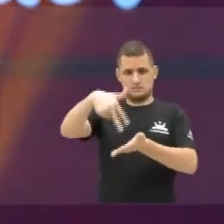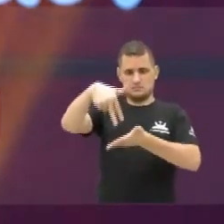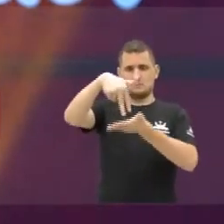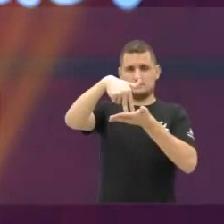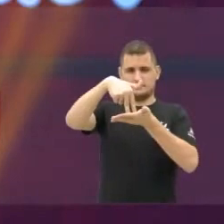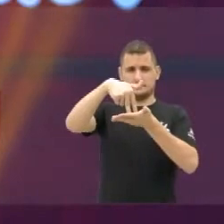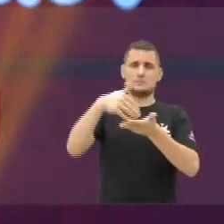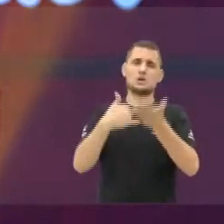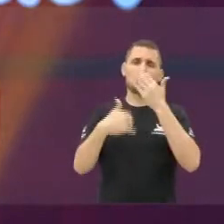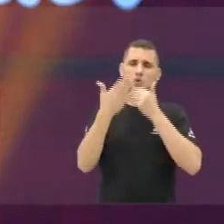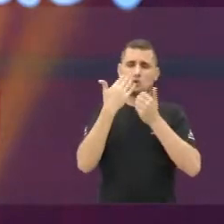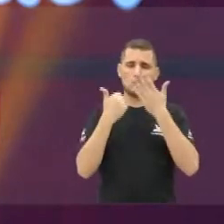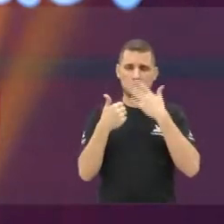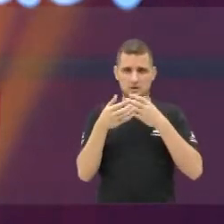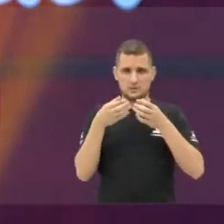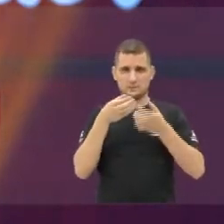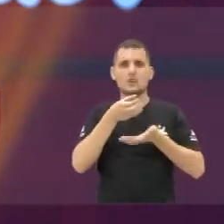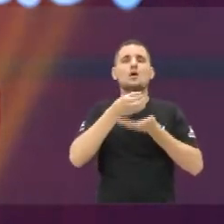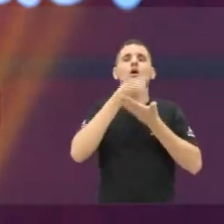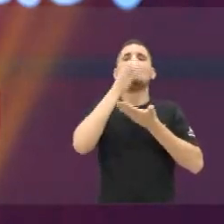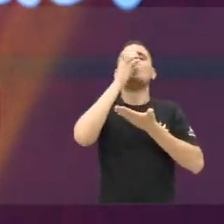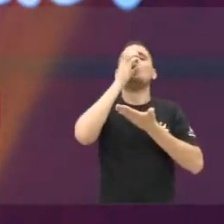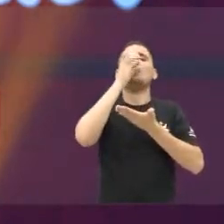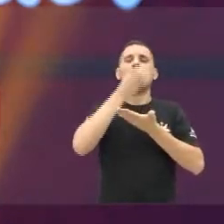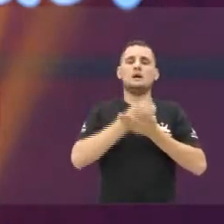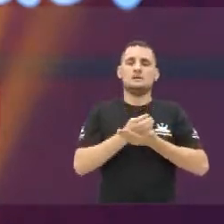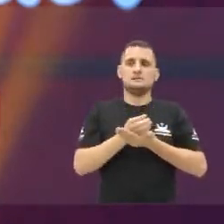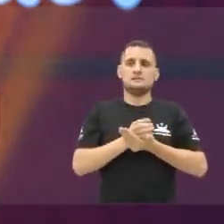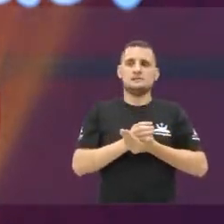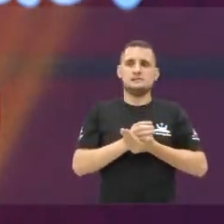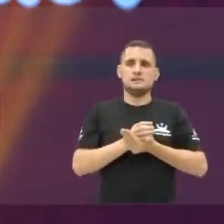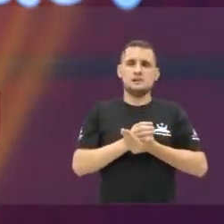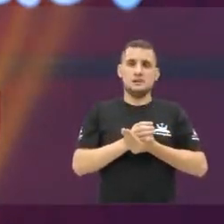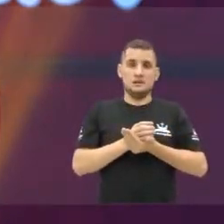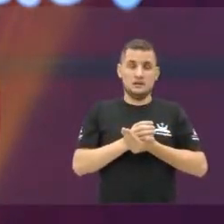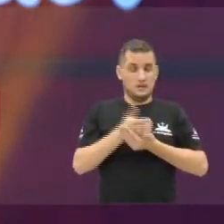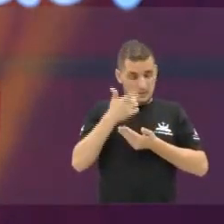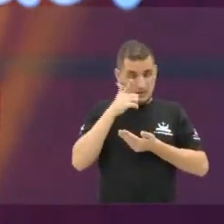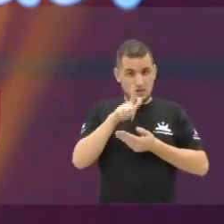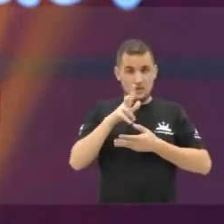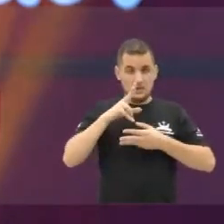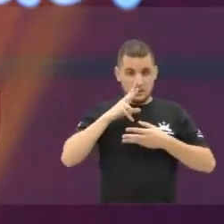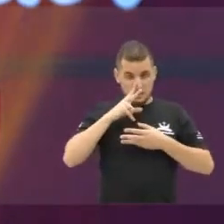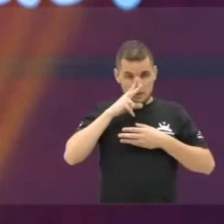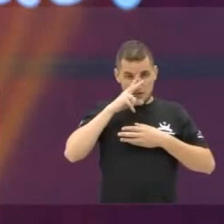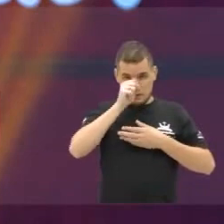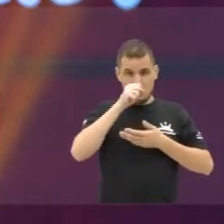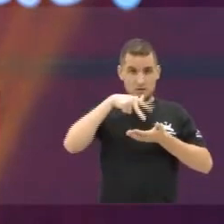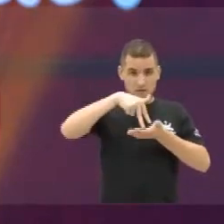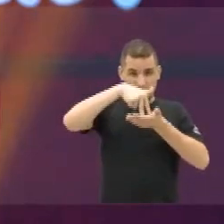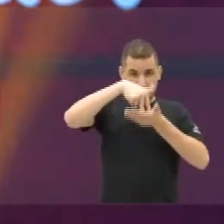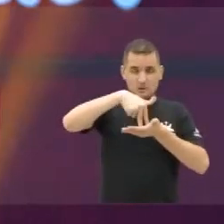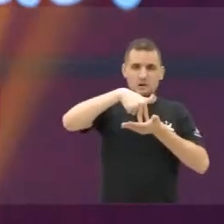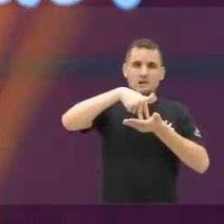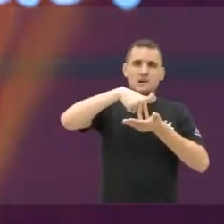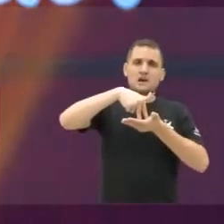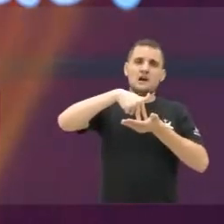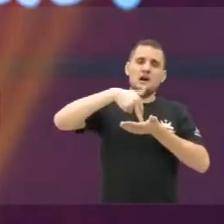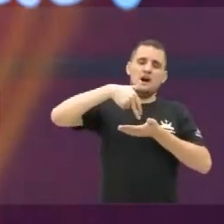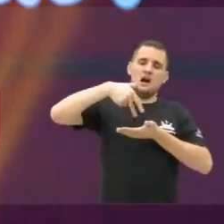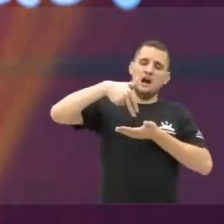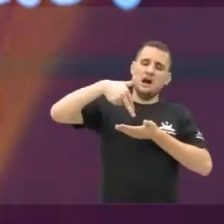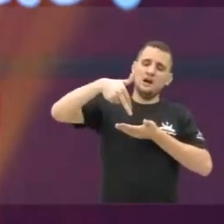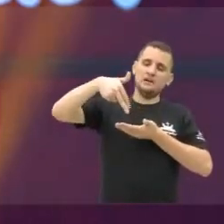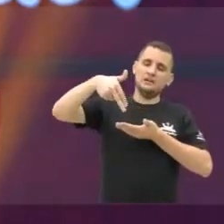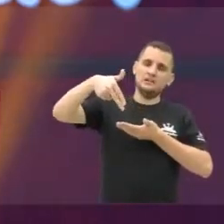comeu e bebeu, e com o vigor daquela comida, andou